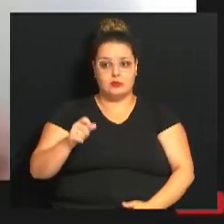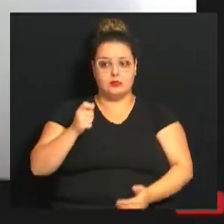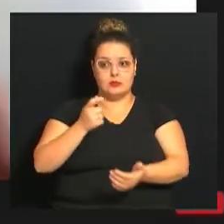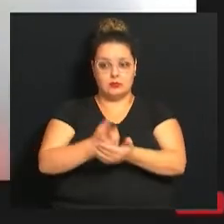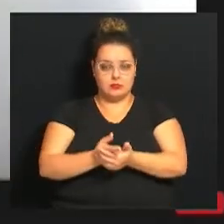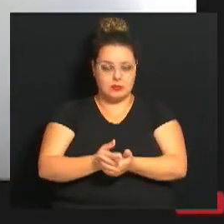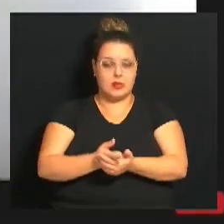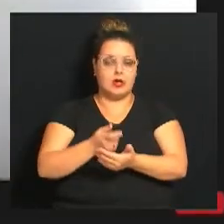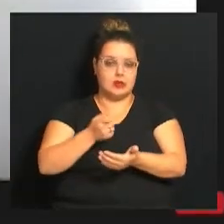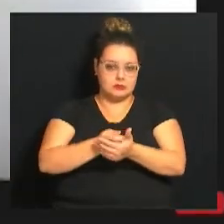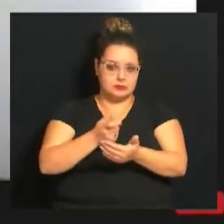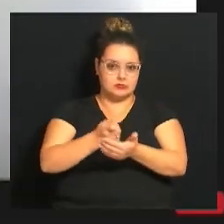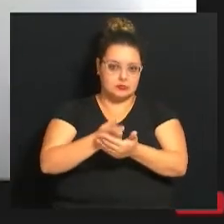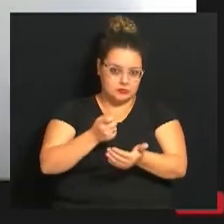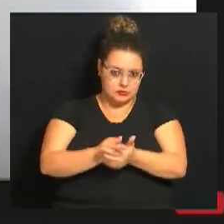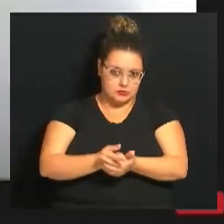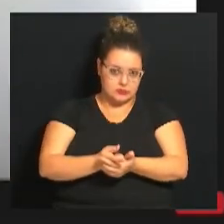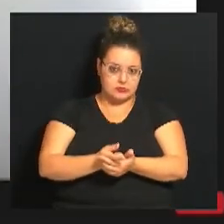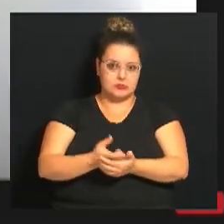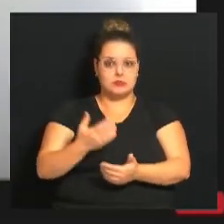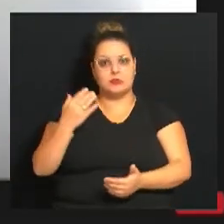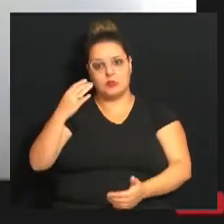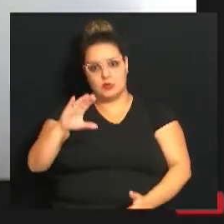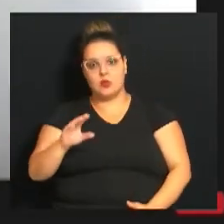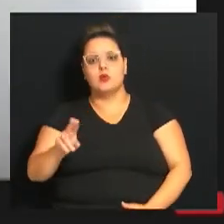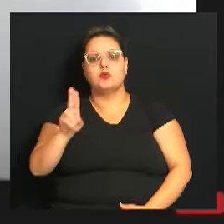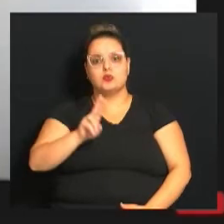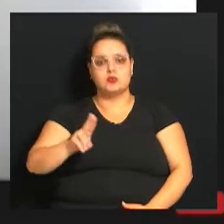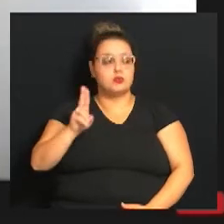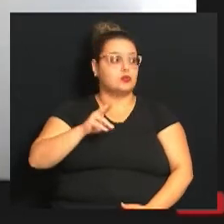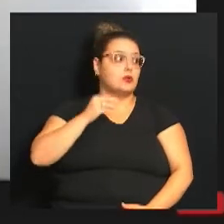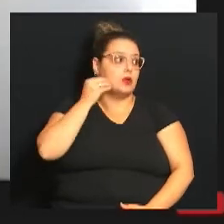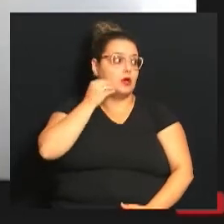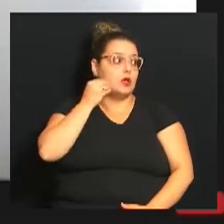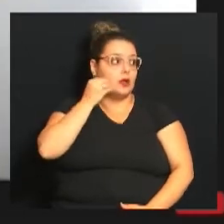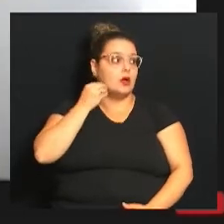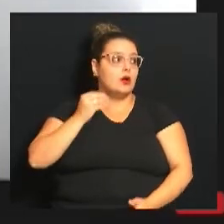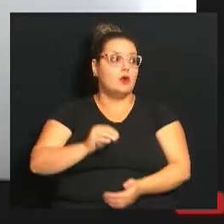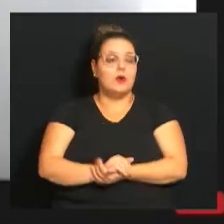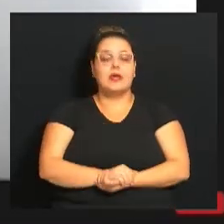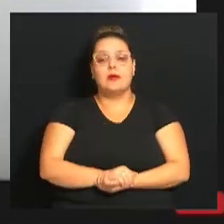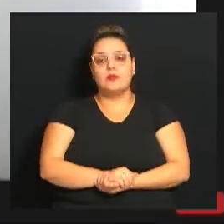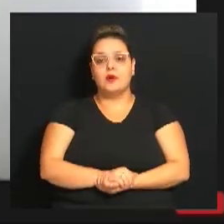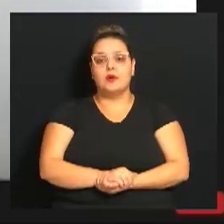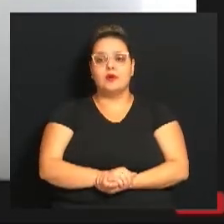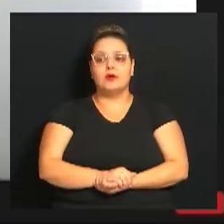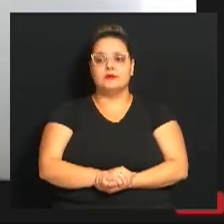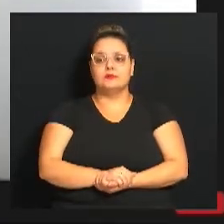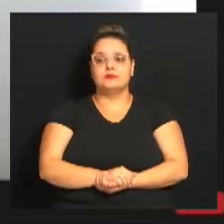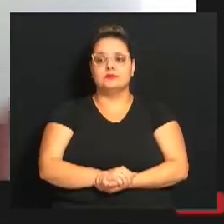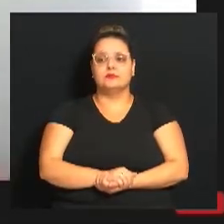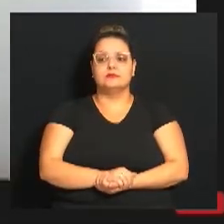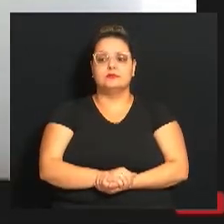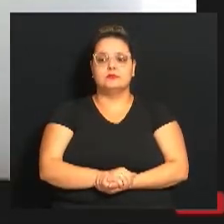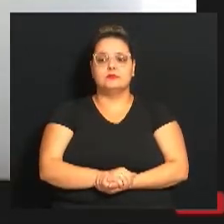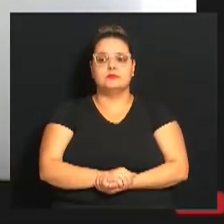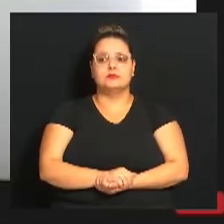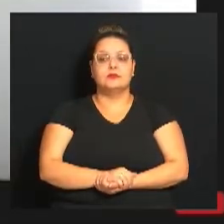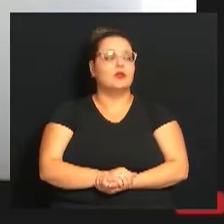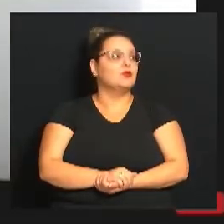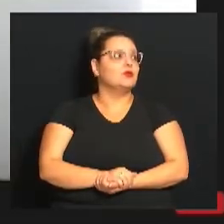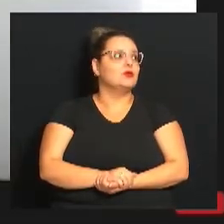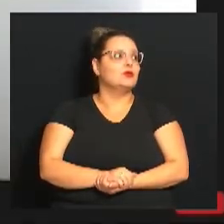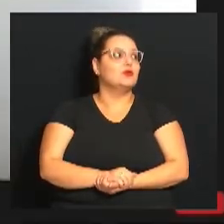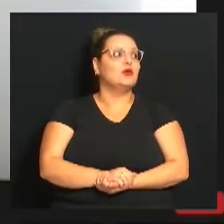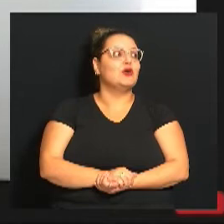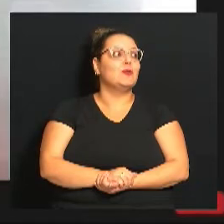cabo. Então, foi usar essa experiência profissional, a experiência acadêmica e esse momento do mercado que a gente está vivendo. E hoje